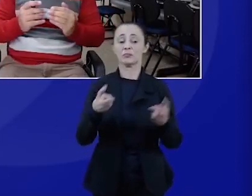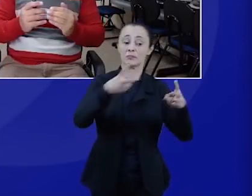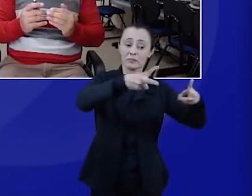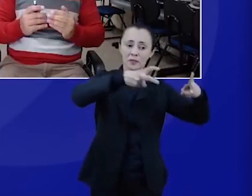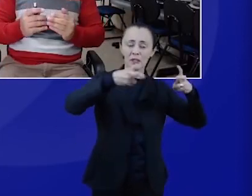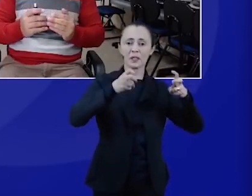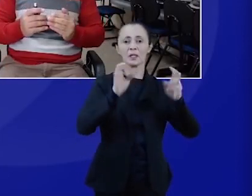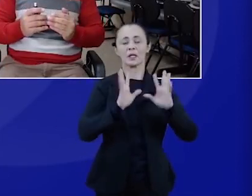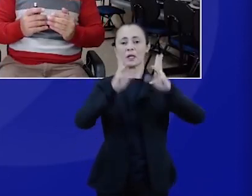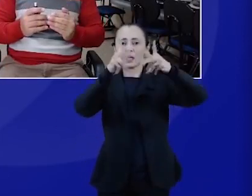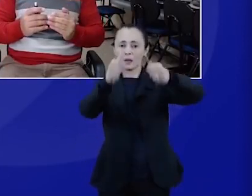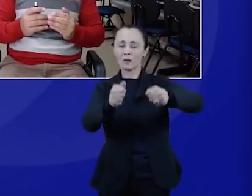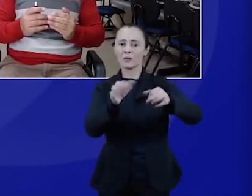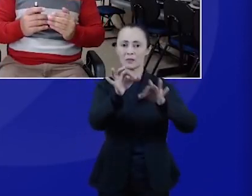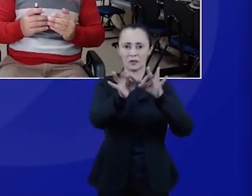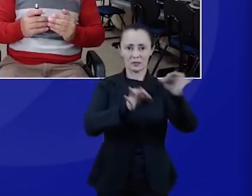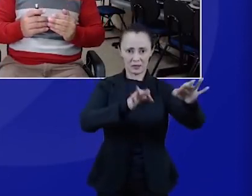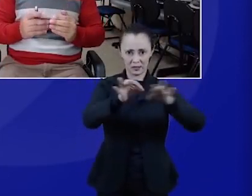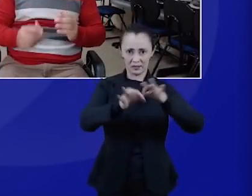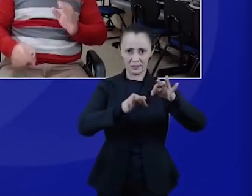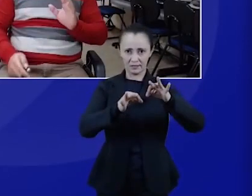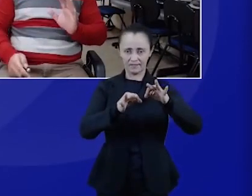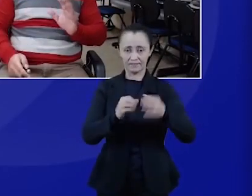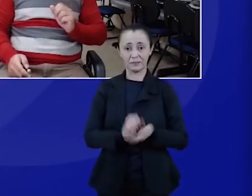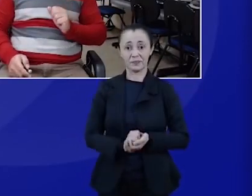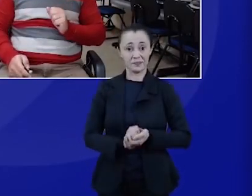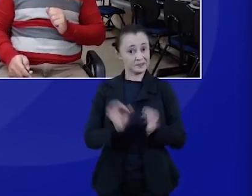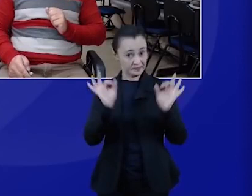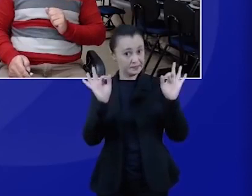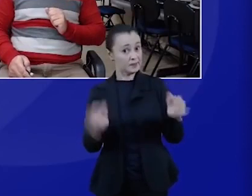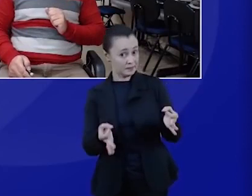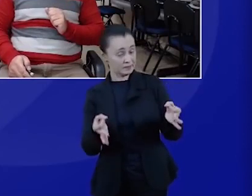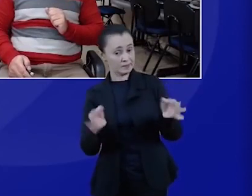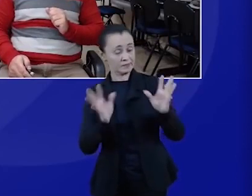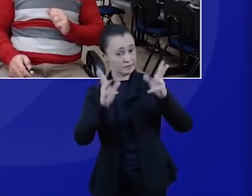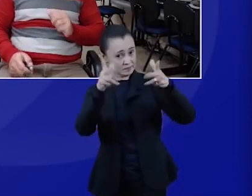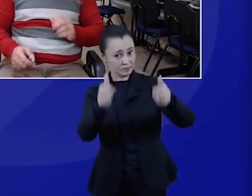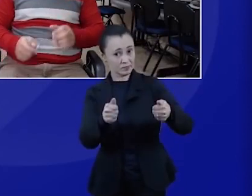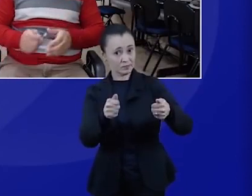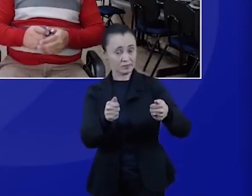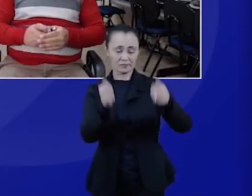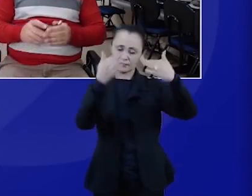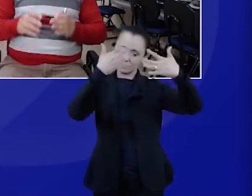uma organização, correto? De tudo isso que nós estamos falando.